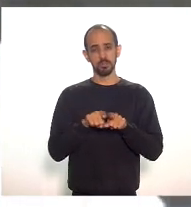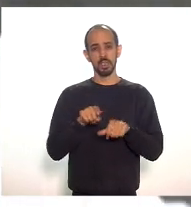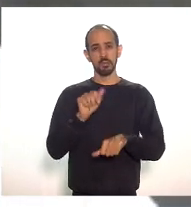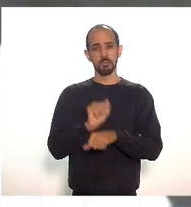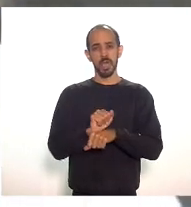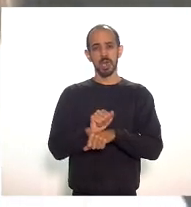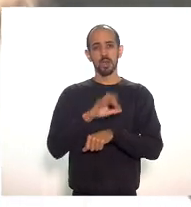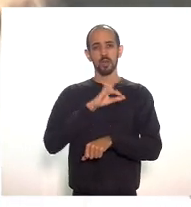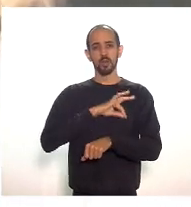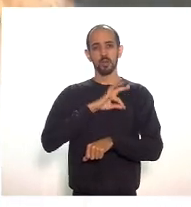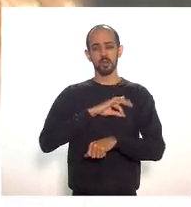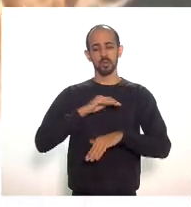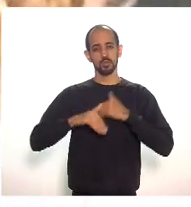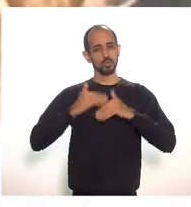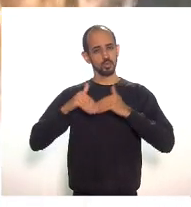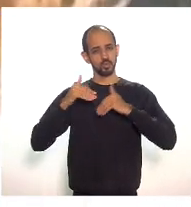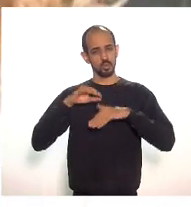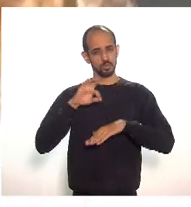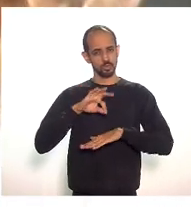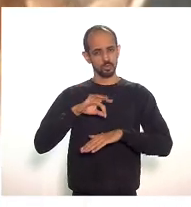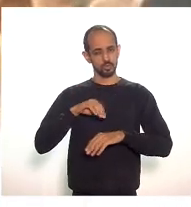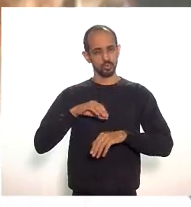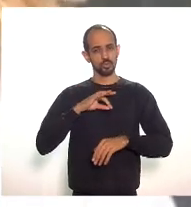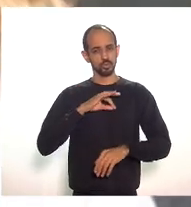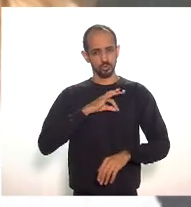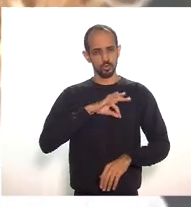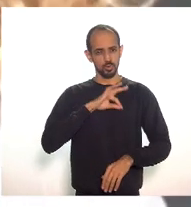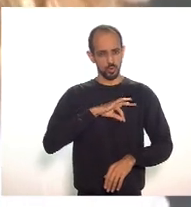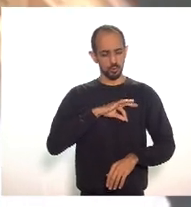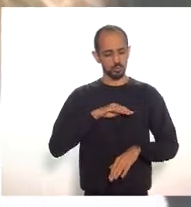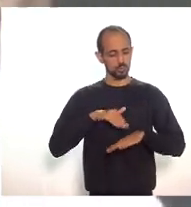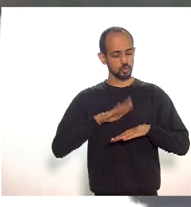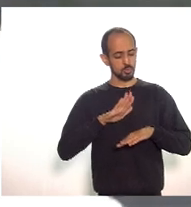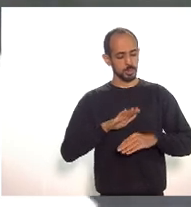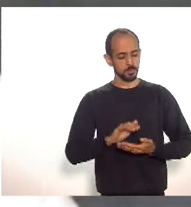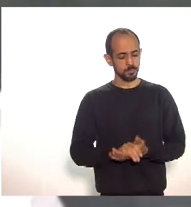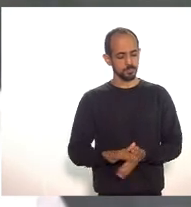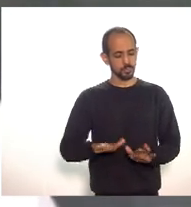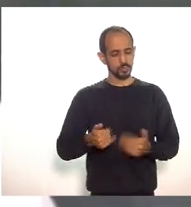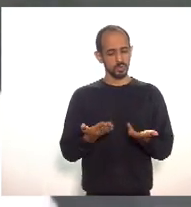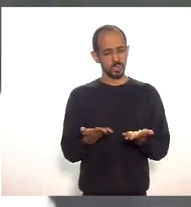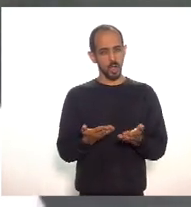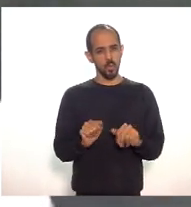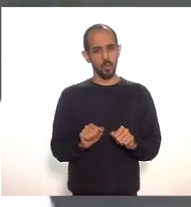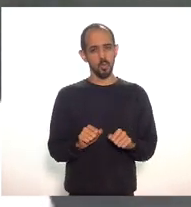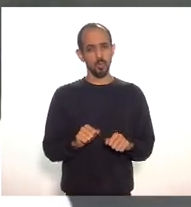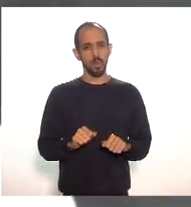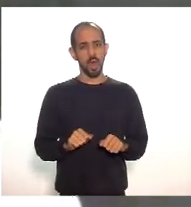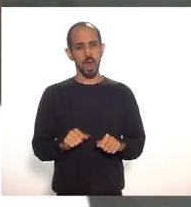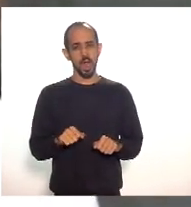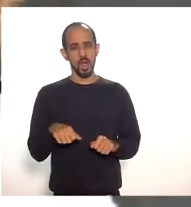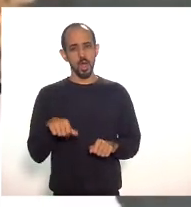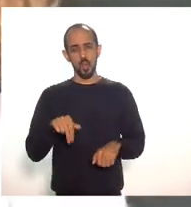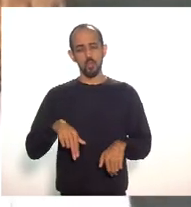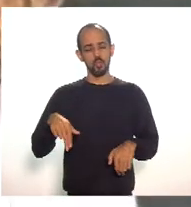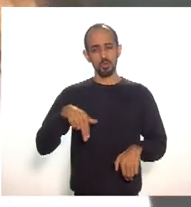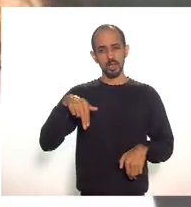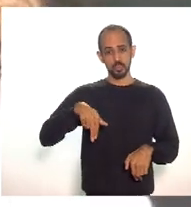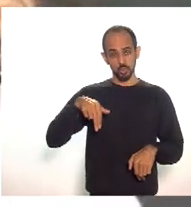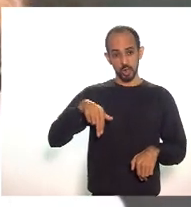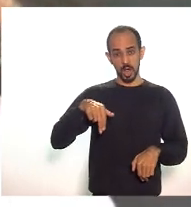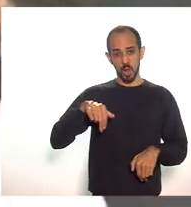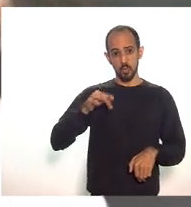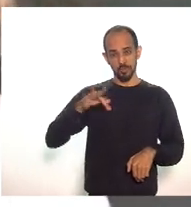pública do Estado do Rio de Janeiro ao invés de as as restrições da União deveria estar fazendo gastos públicos investindo no nosso